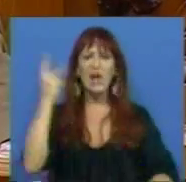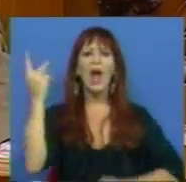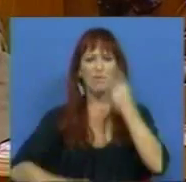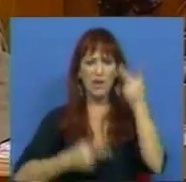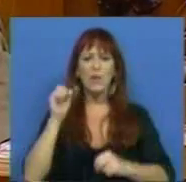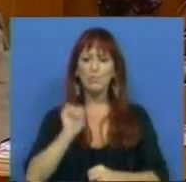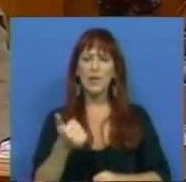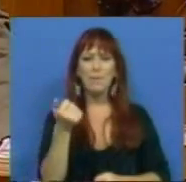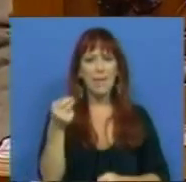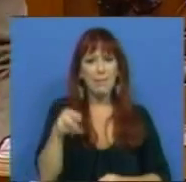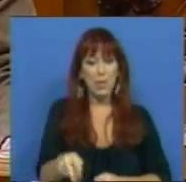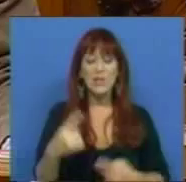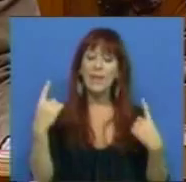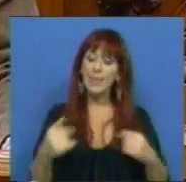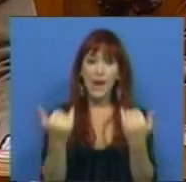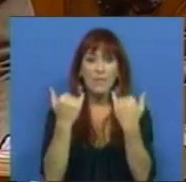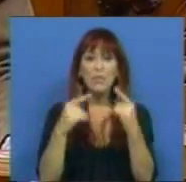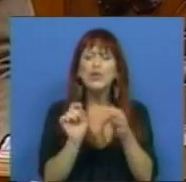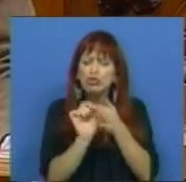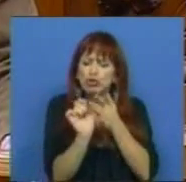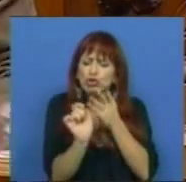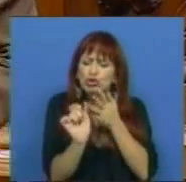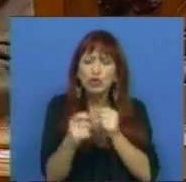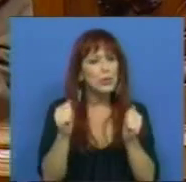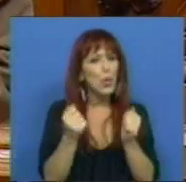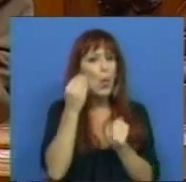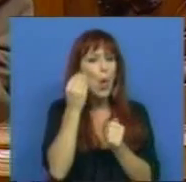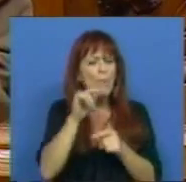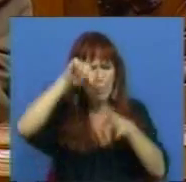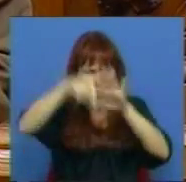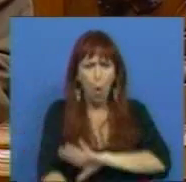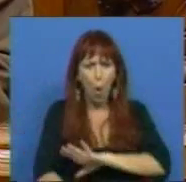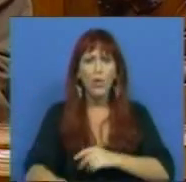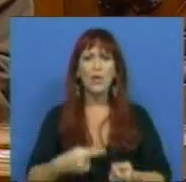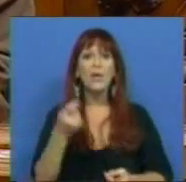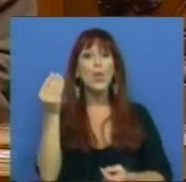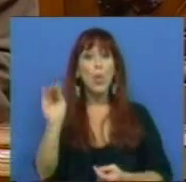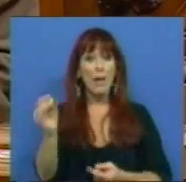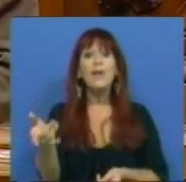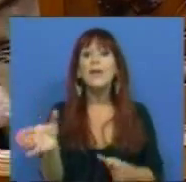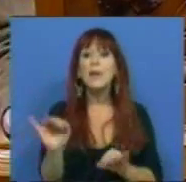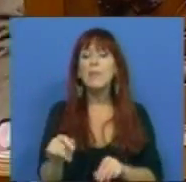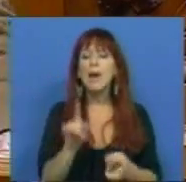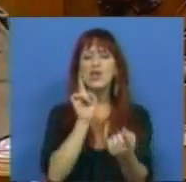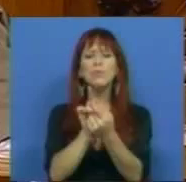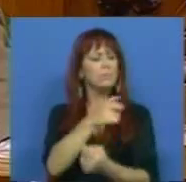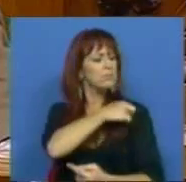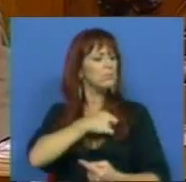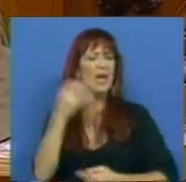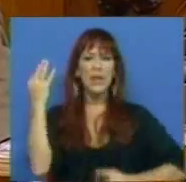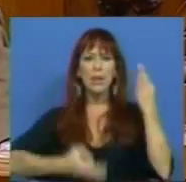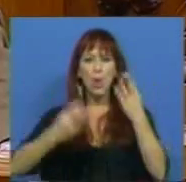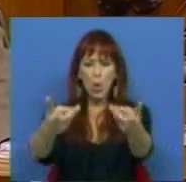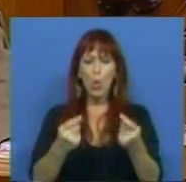avaliação do BPN, que terá uma informação detalhada sobre como se afundou o banco e ainda uma auditoria do Tribunal